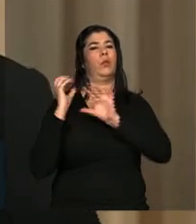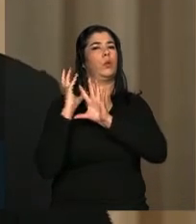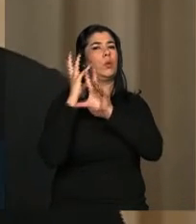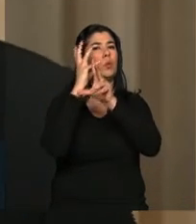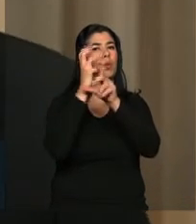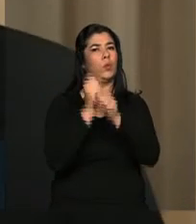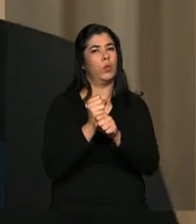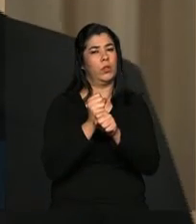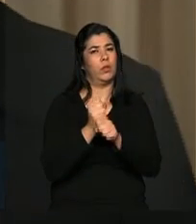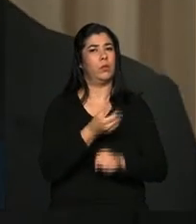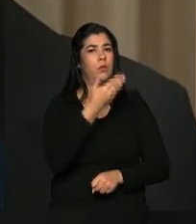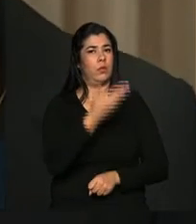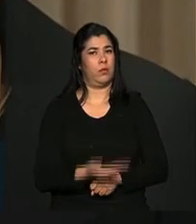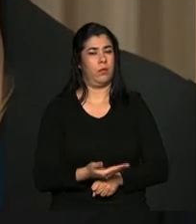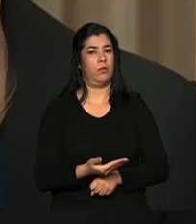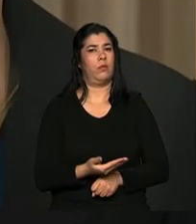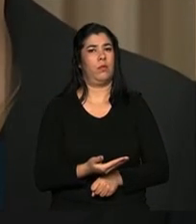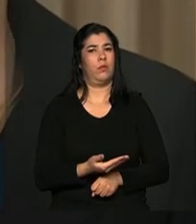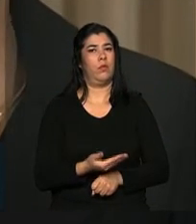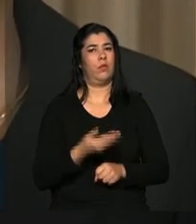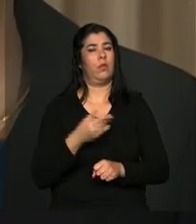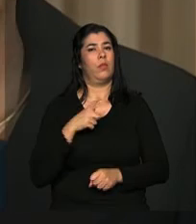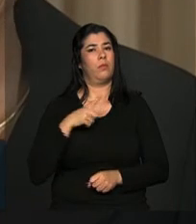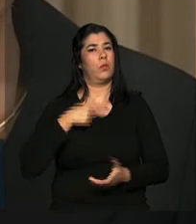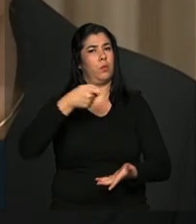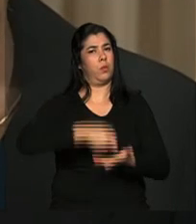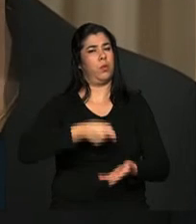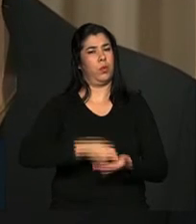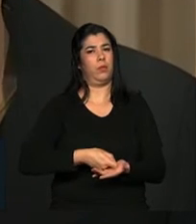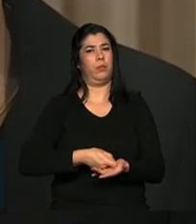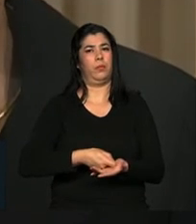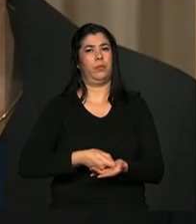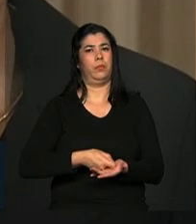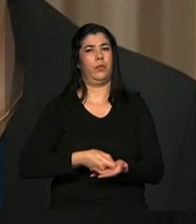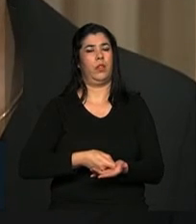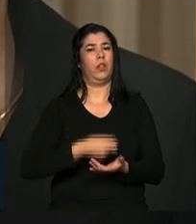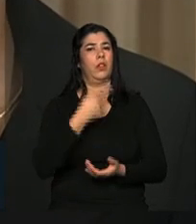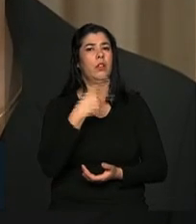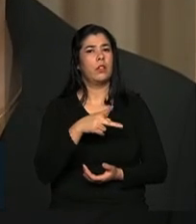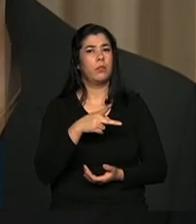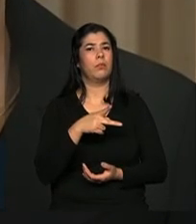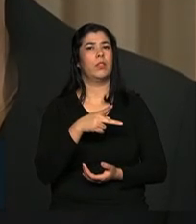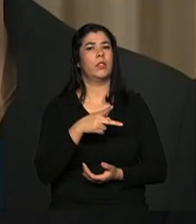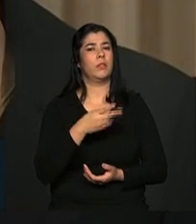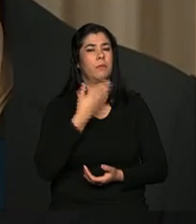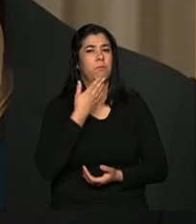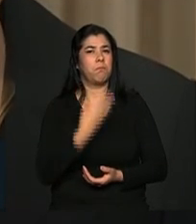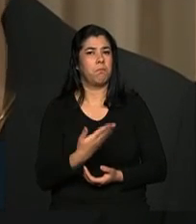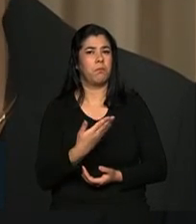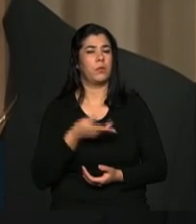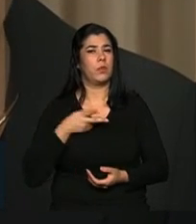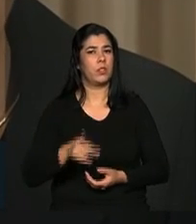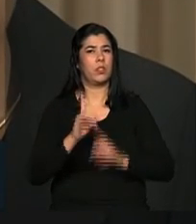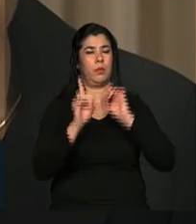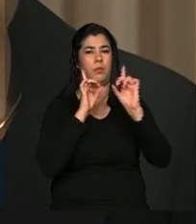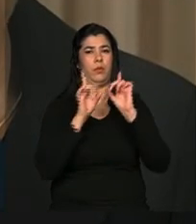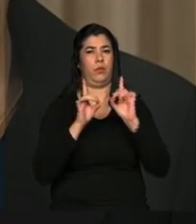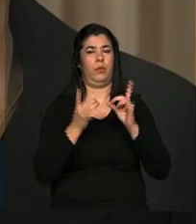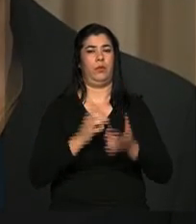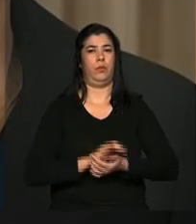com o senhor vice-presidente Biden, pela sua determinação e sua disposição a sempre